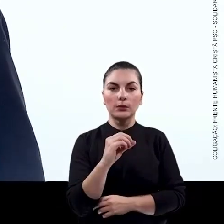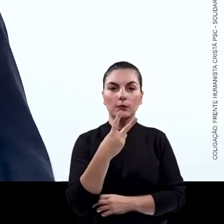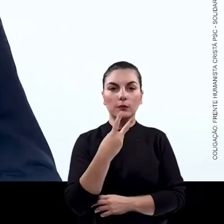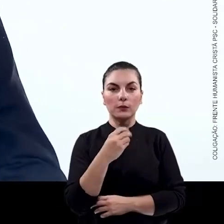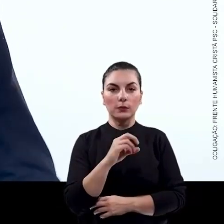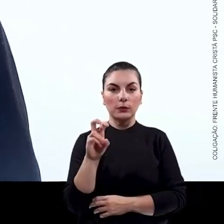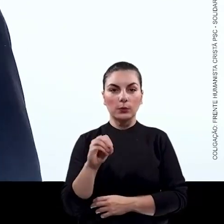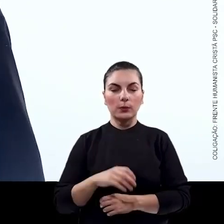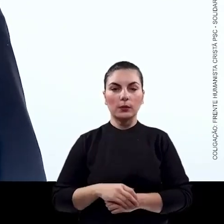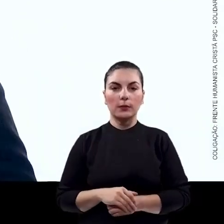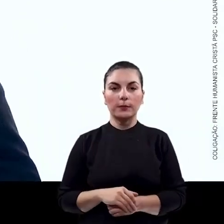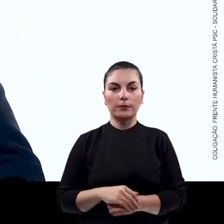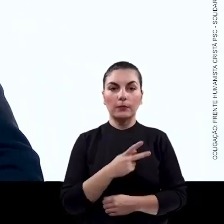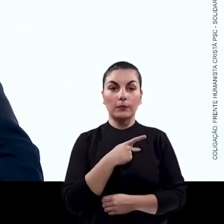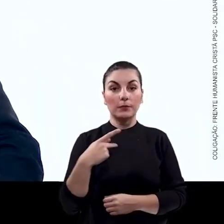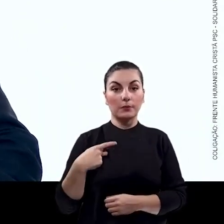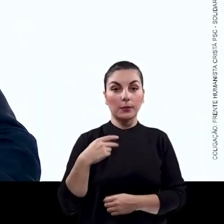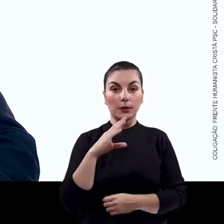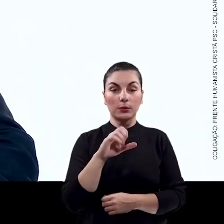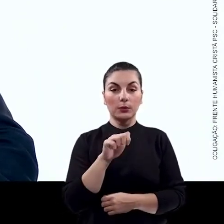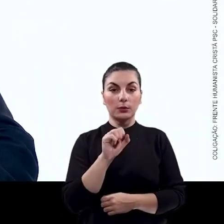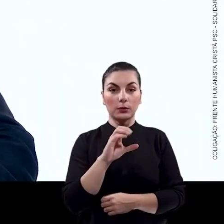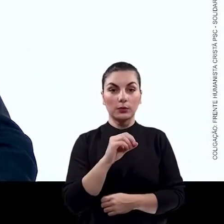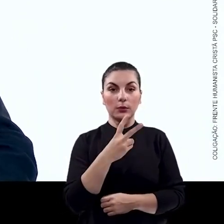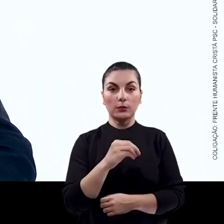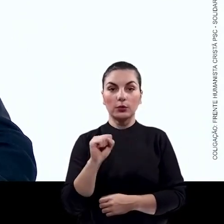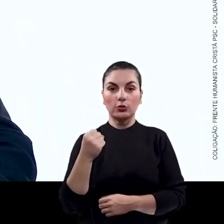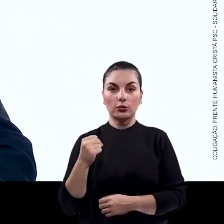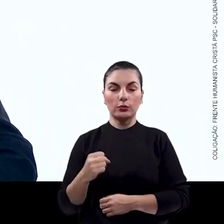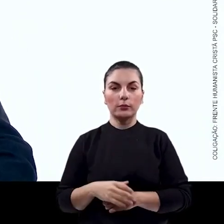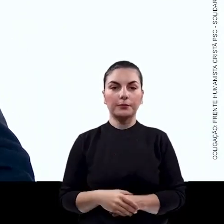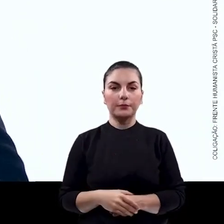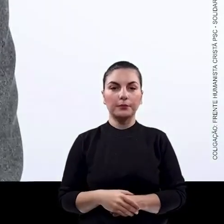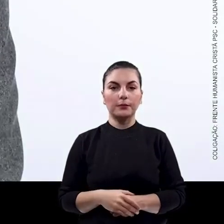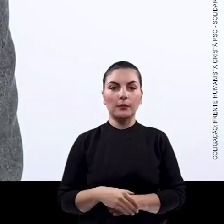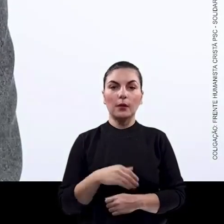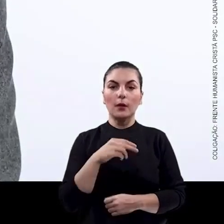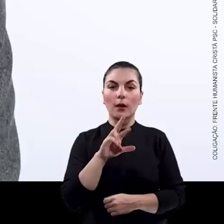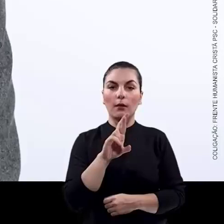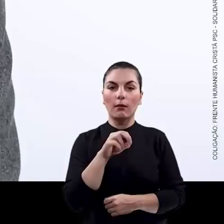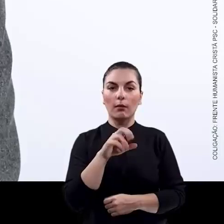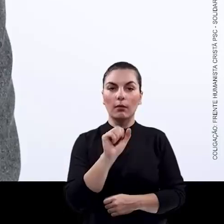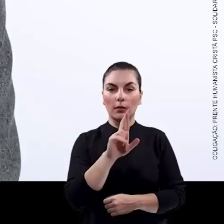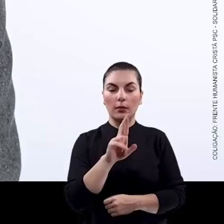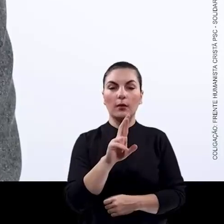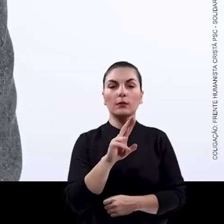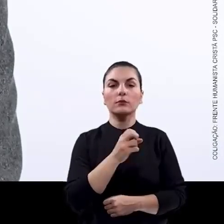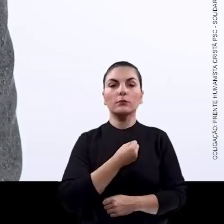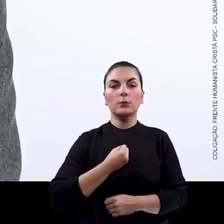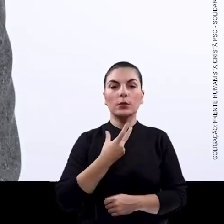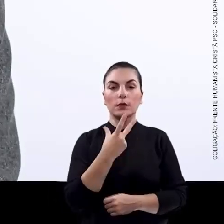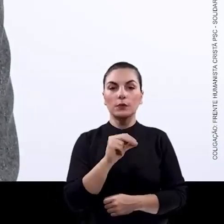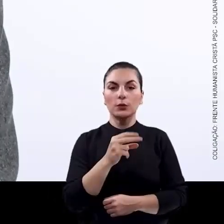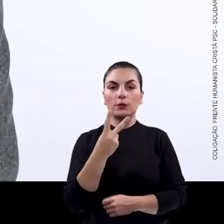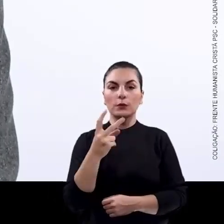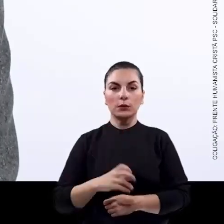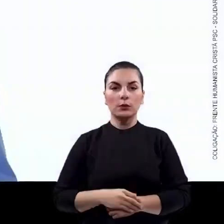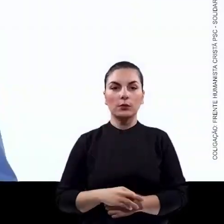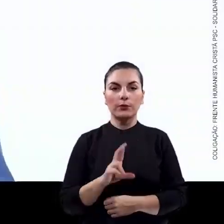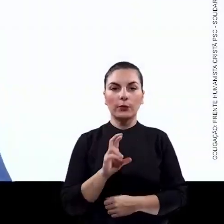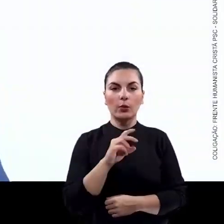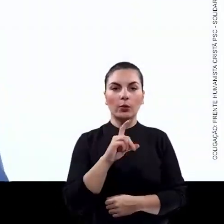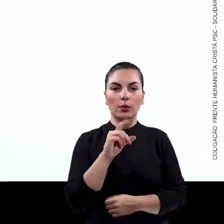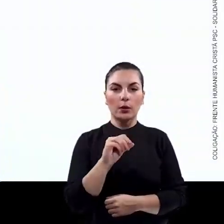Márcio Aurélio, 2050. Vote Pastor Celso, 2088. Vote Renner, número